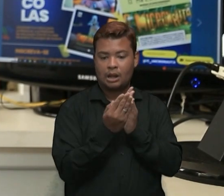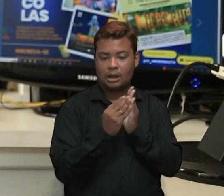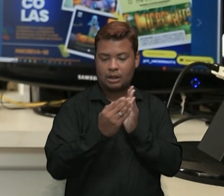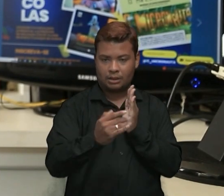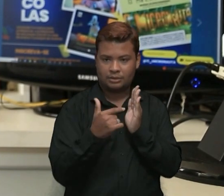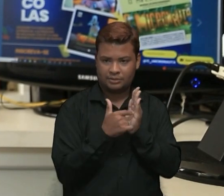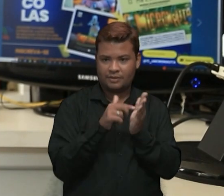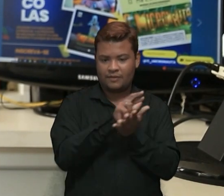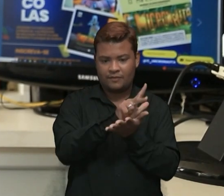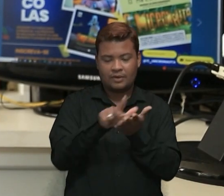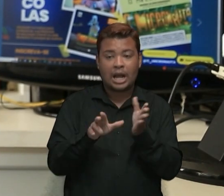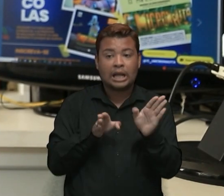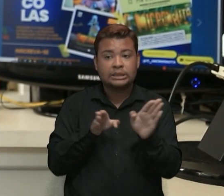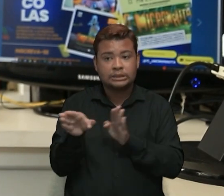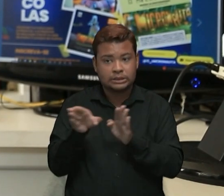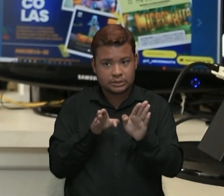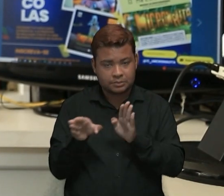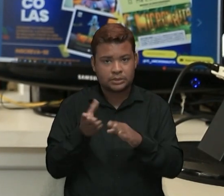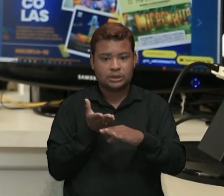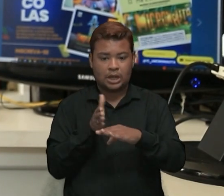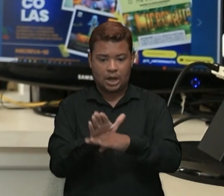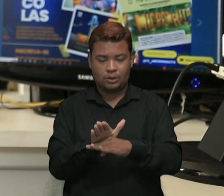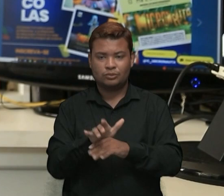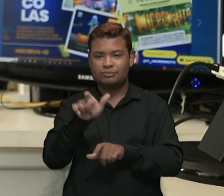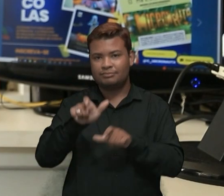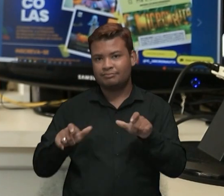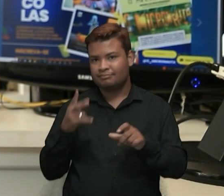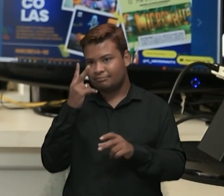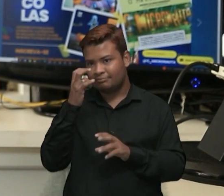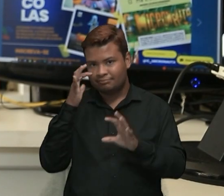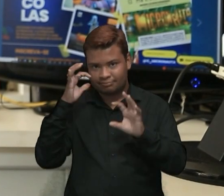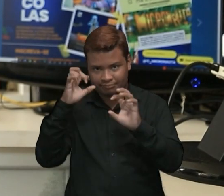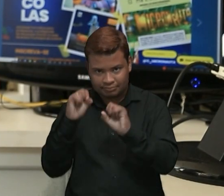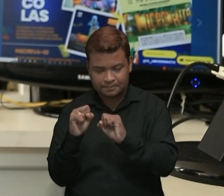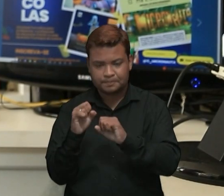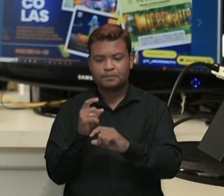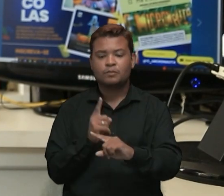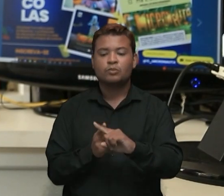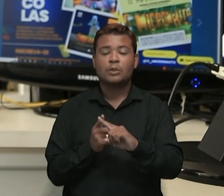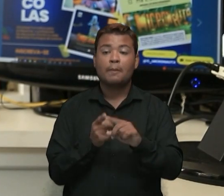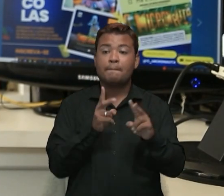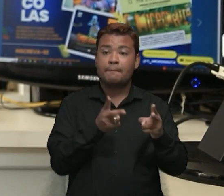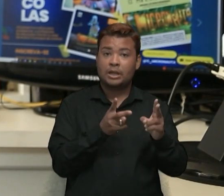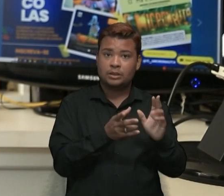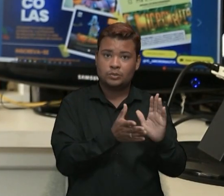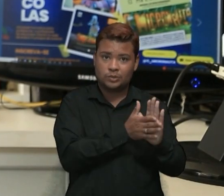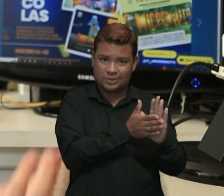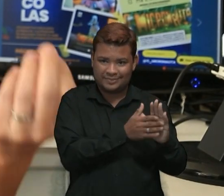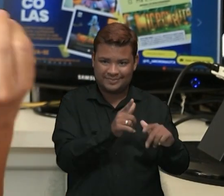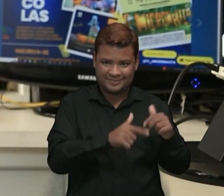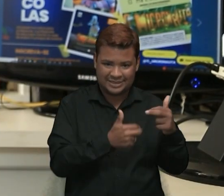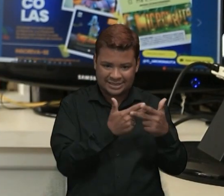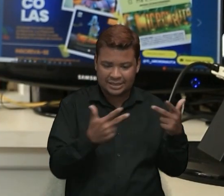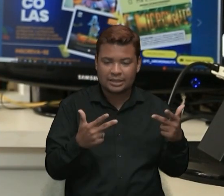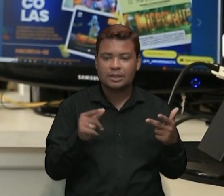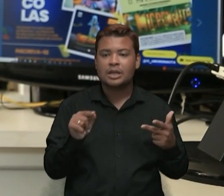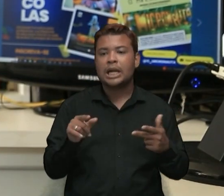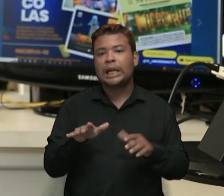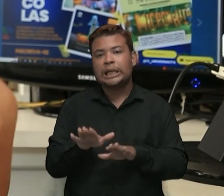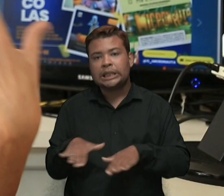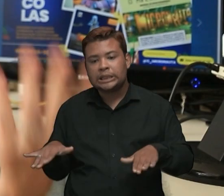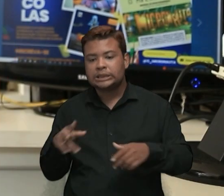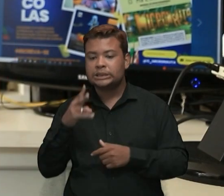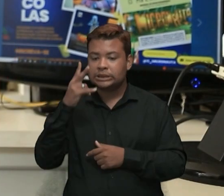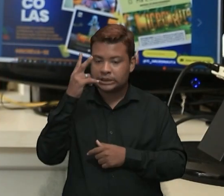em acessibilidade visual, de maneira que no mesmo material crianças, né, cegas